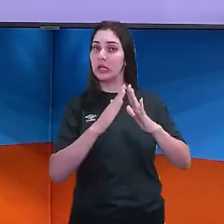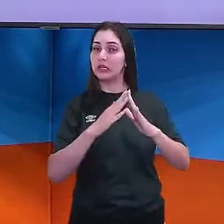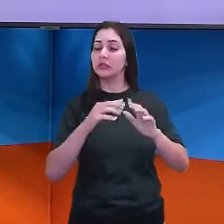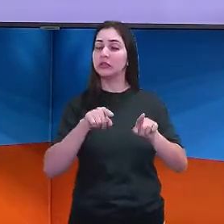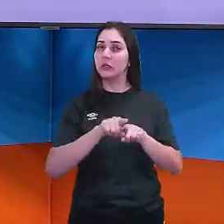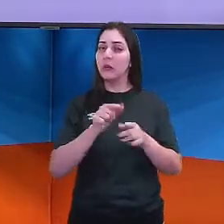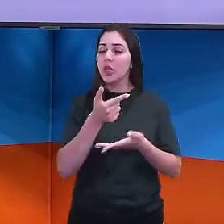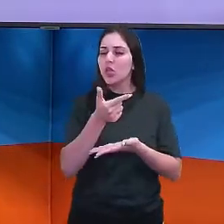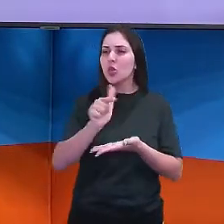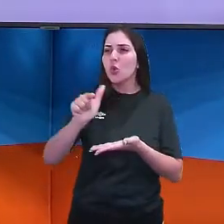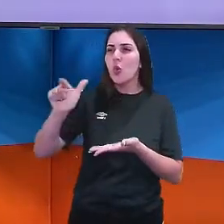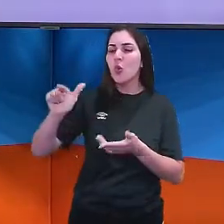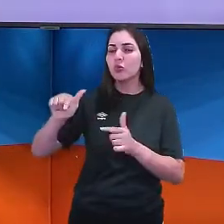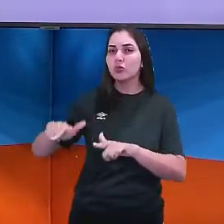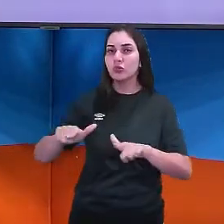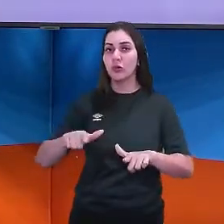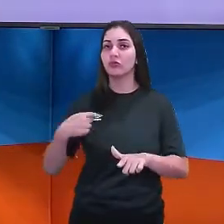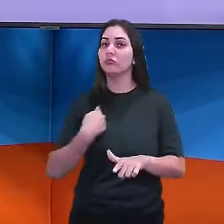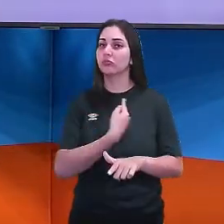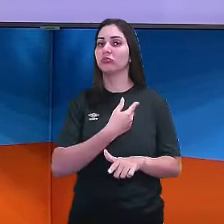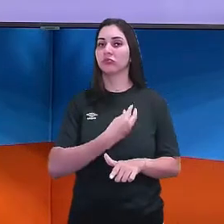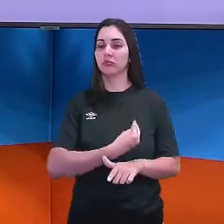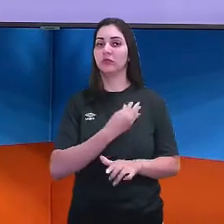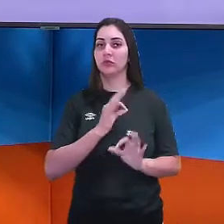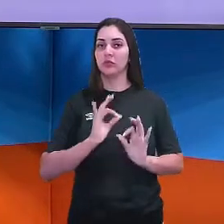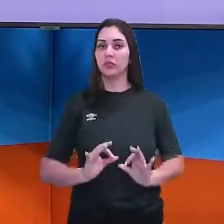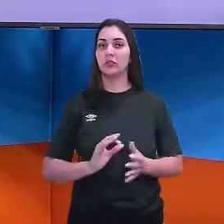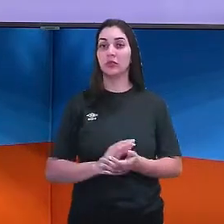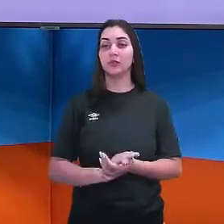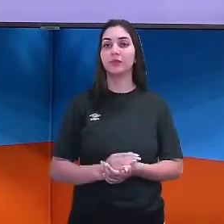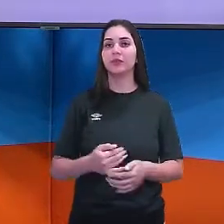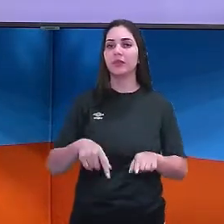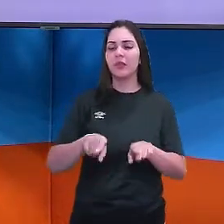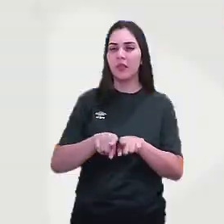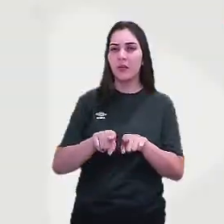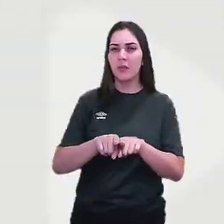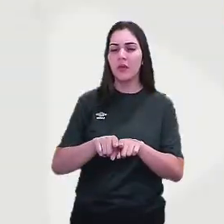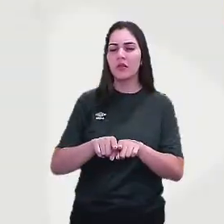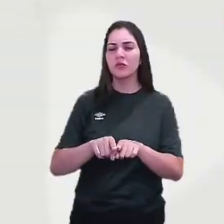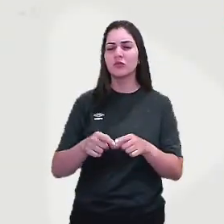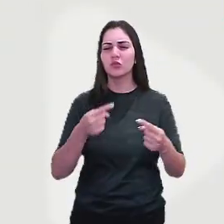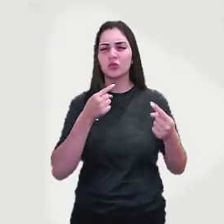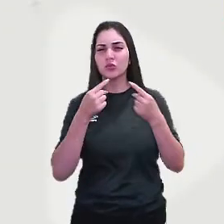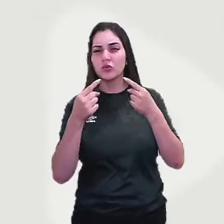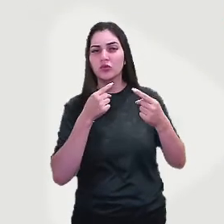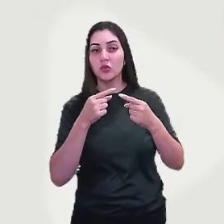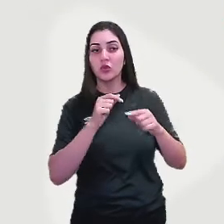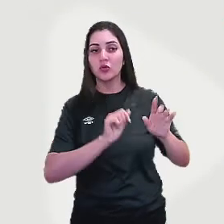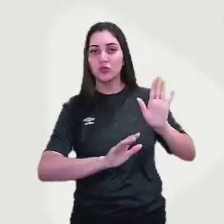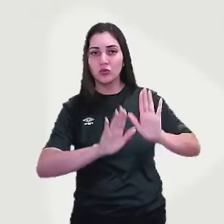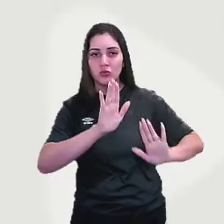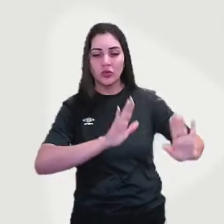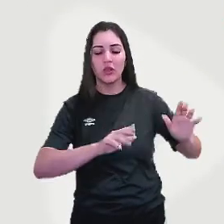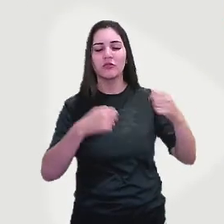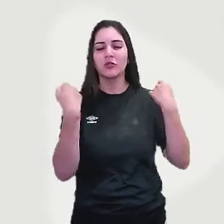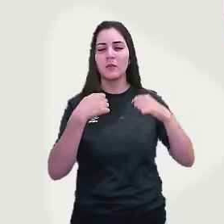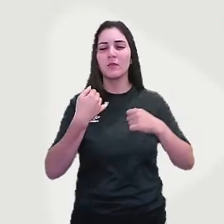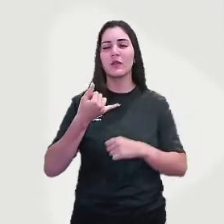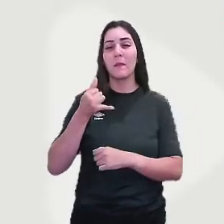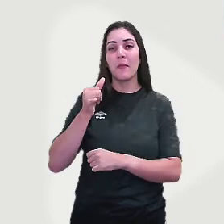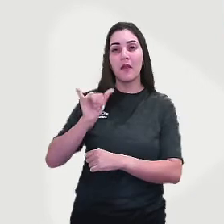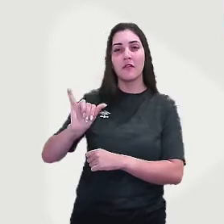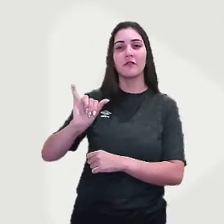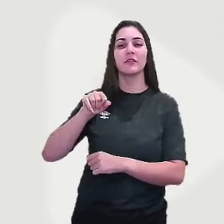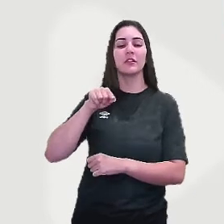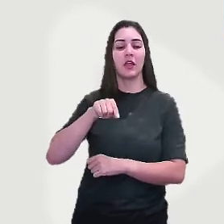outras situações da nossa vida, tá certo? E também iremos discutir os cuidados necessários à prevenção